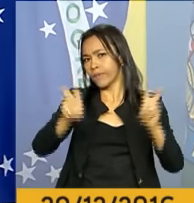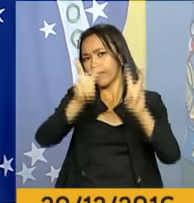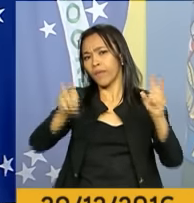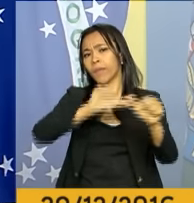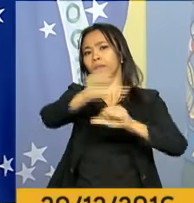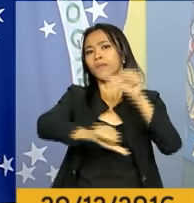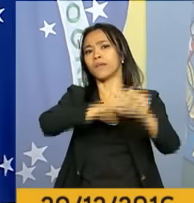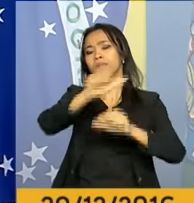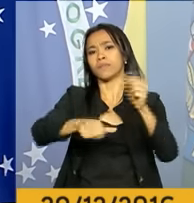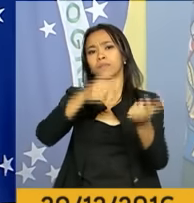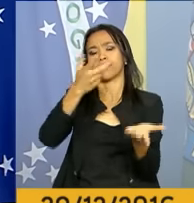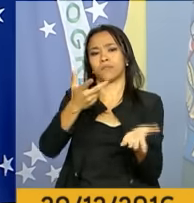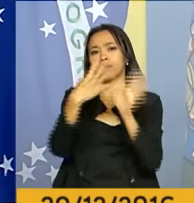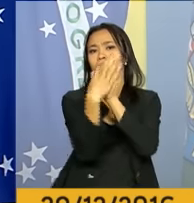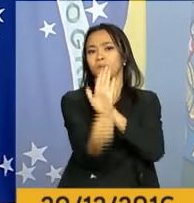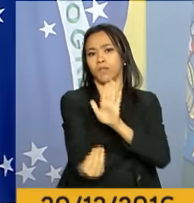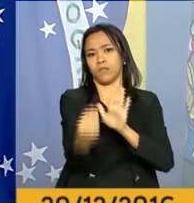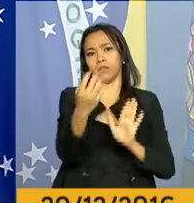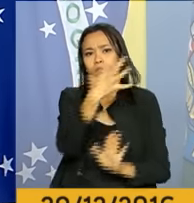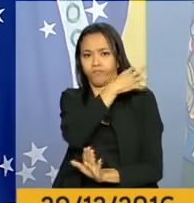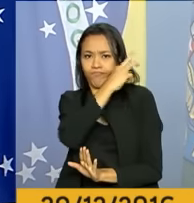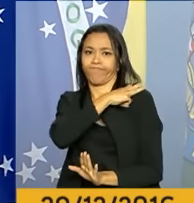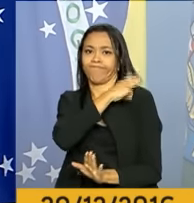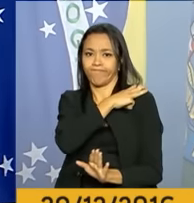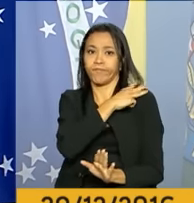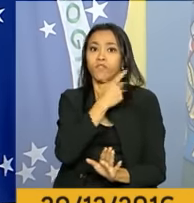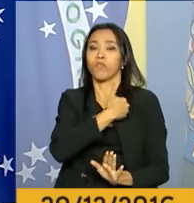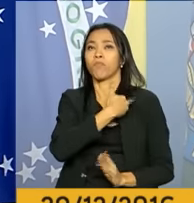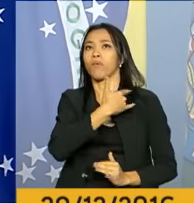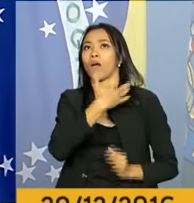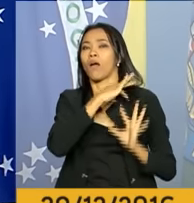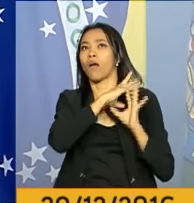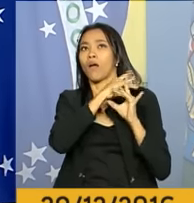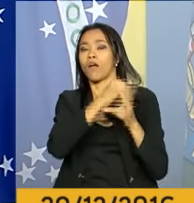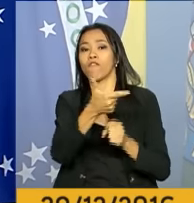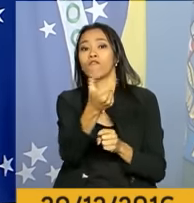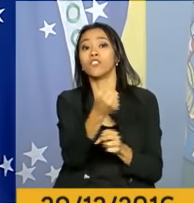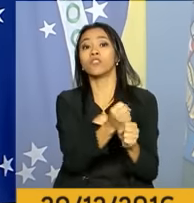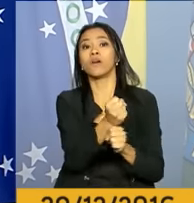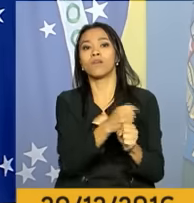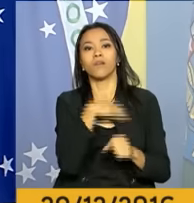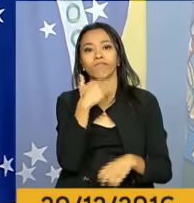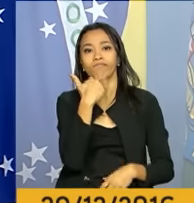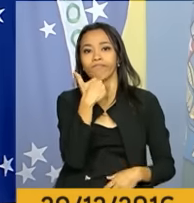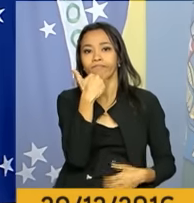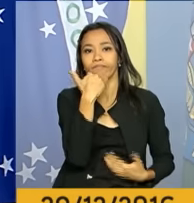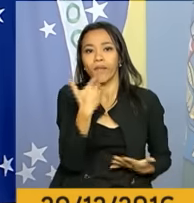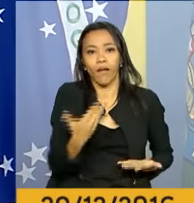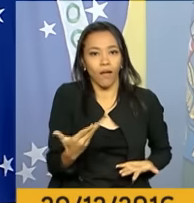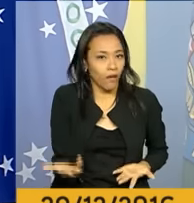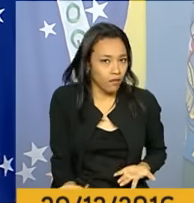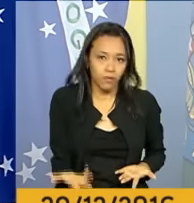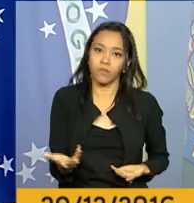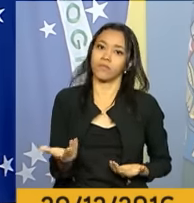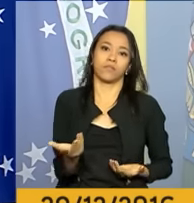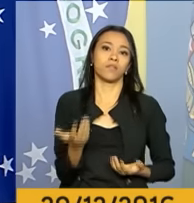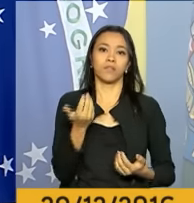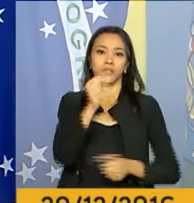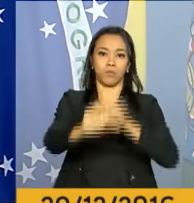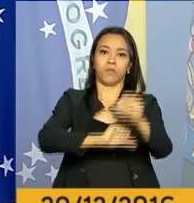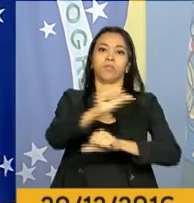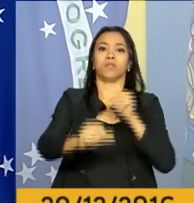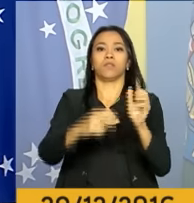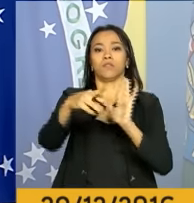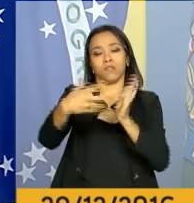20 anos foi um período que passou e nada da implementação da reforma do ensino médio